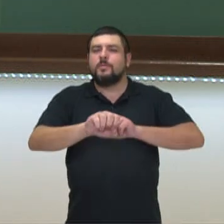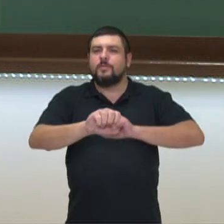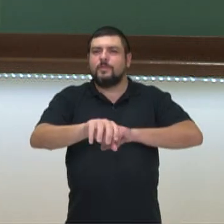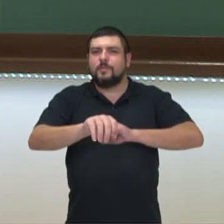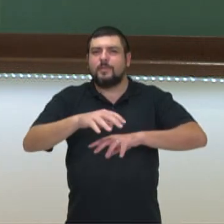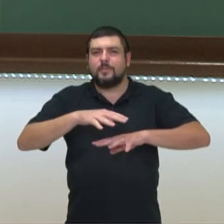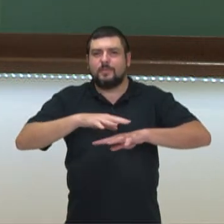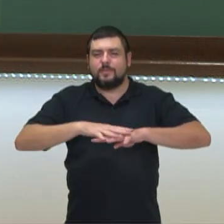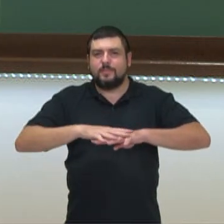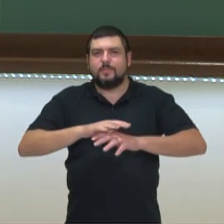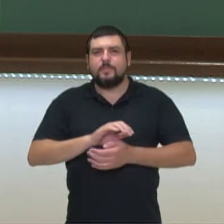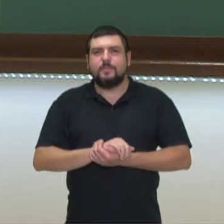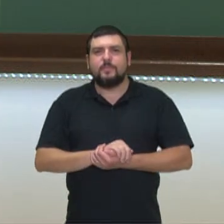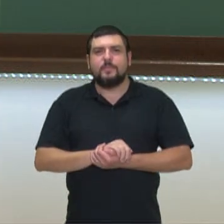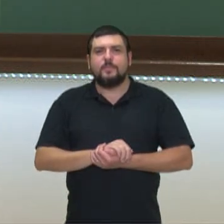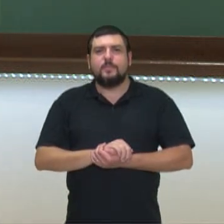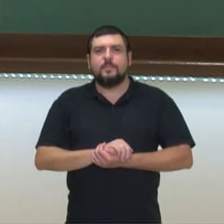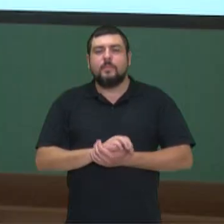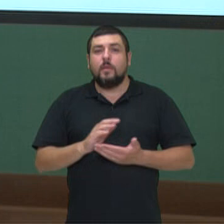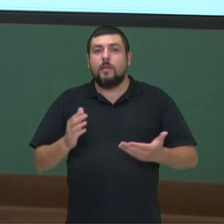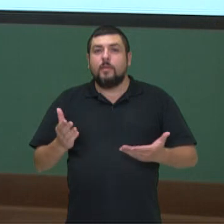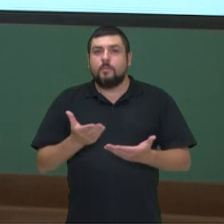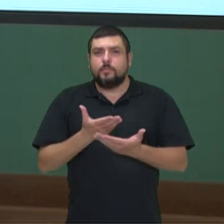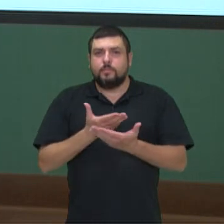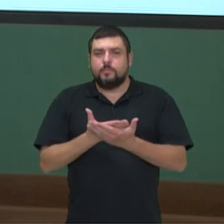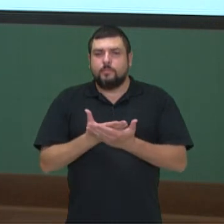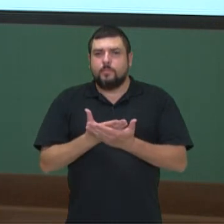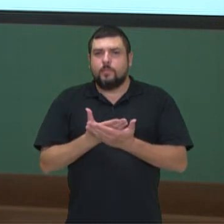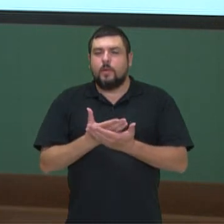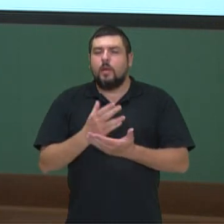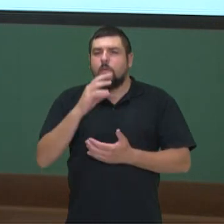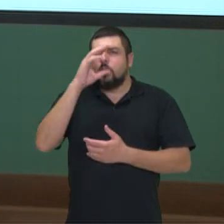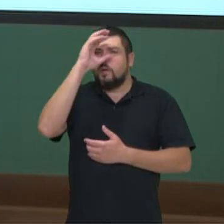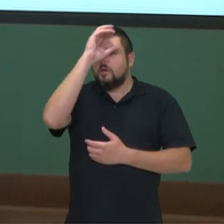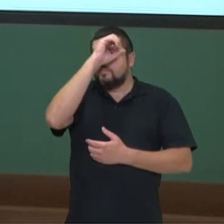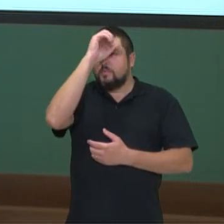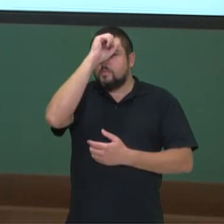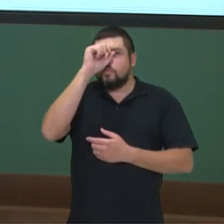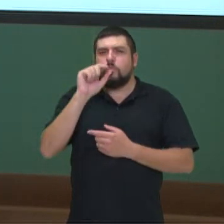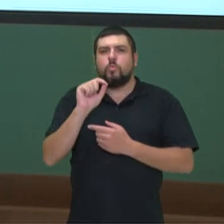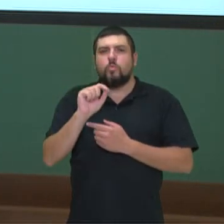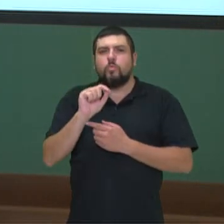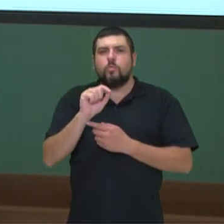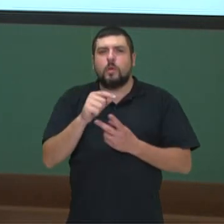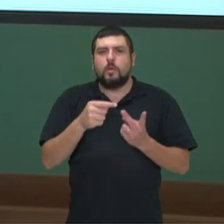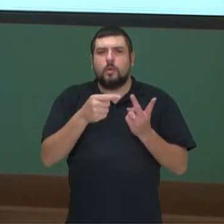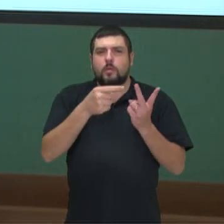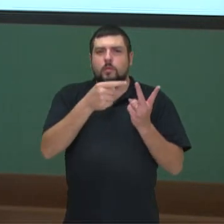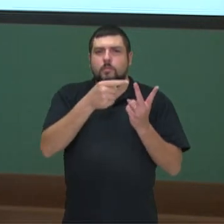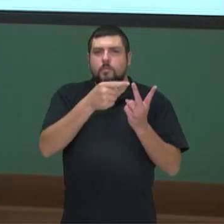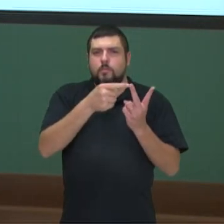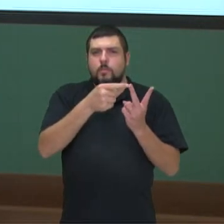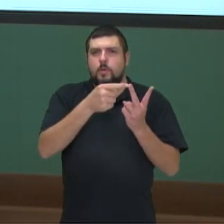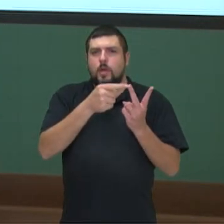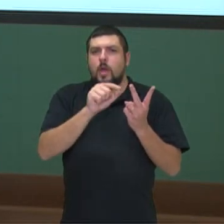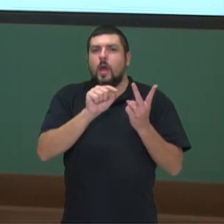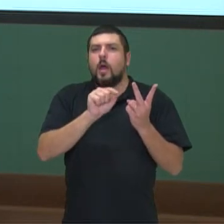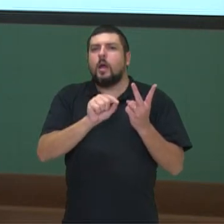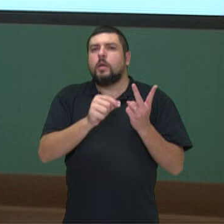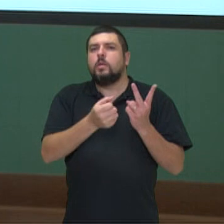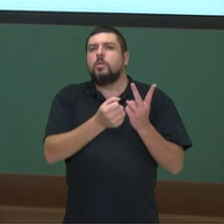matemática. Na aula de hoje, nós vamos falar sobre a raiz quadrada exata de